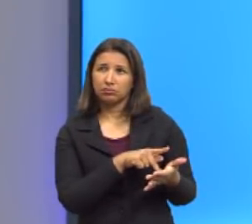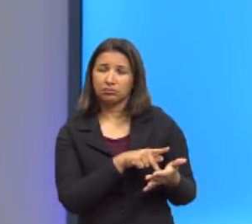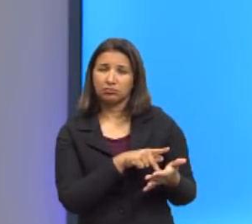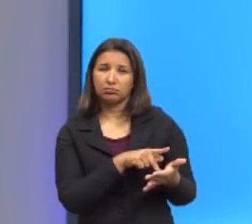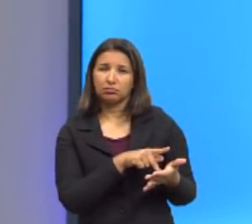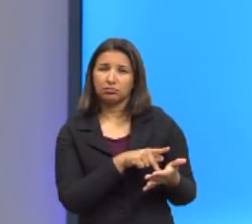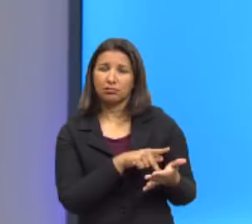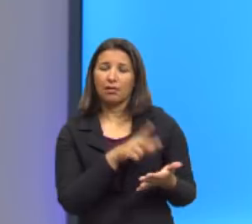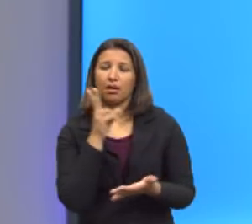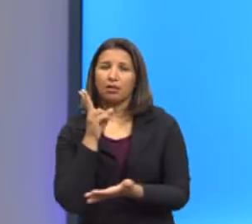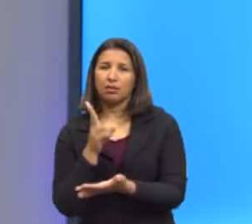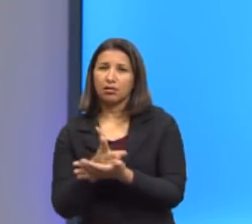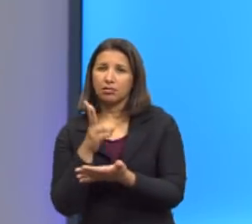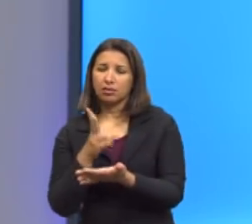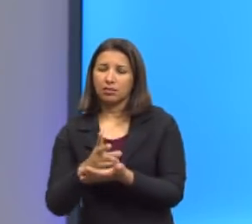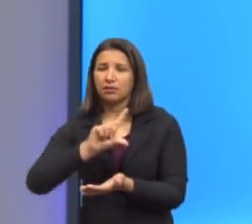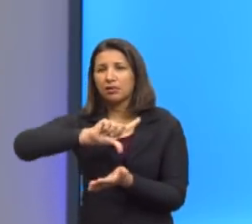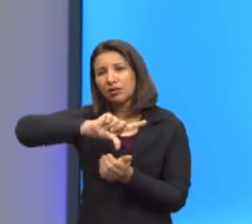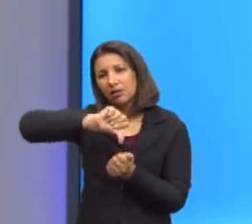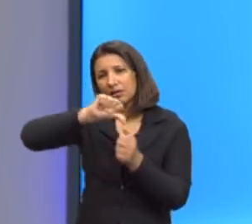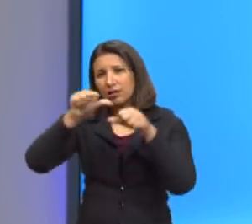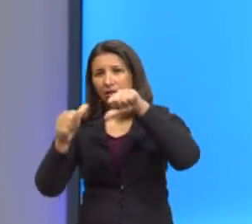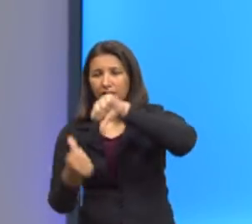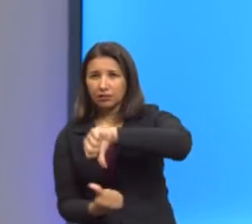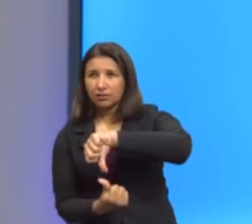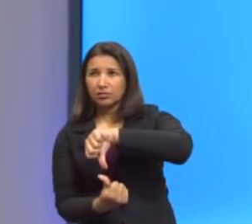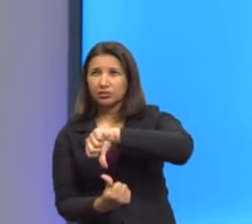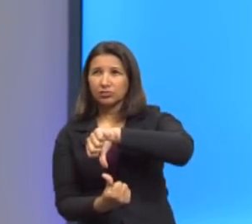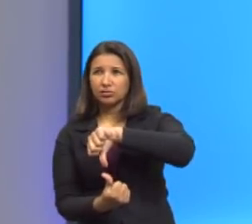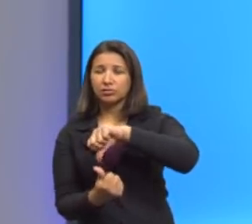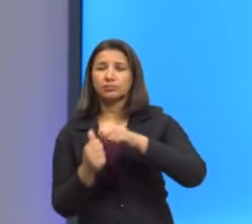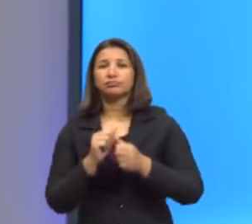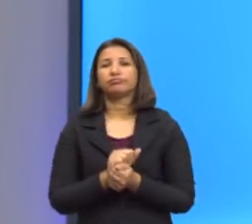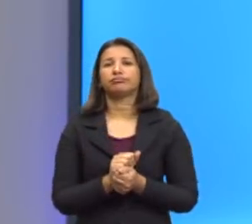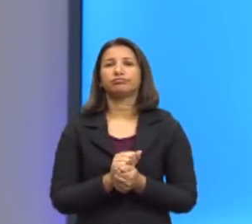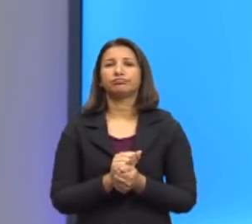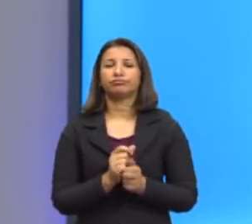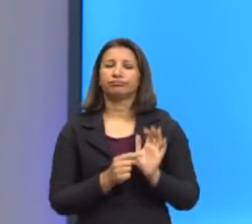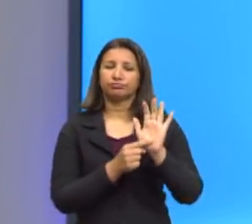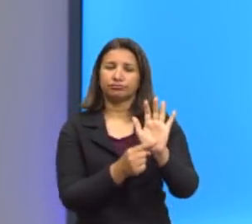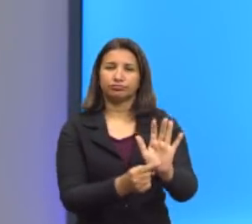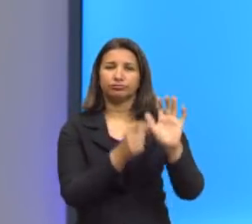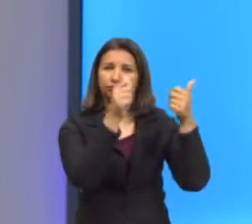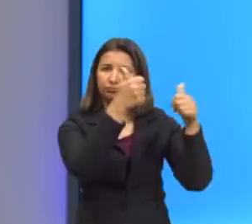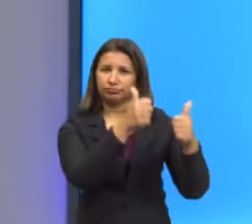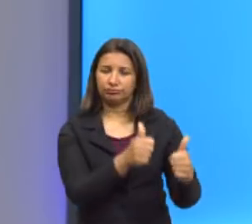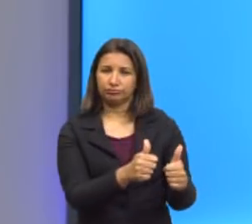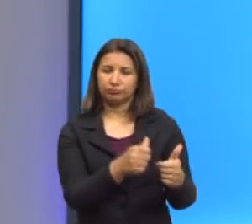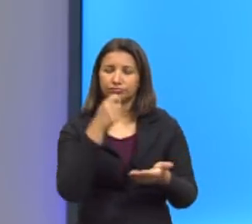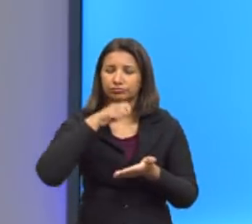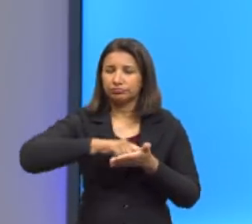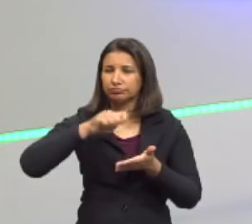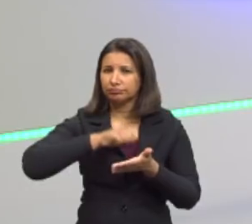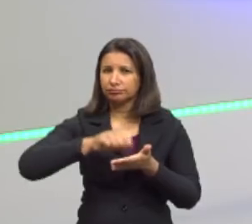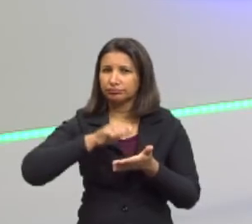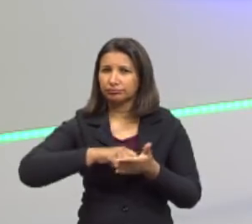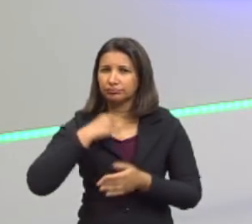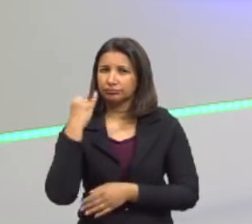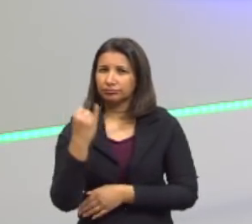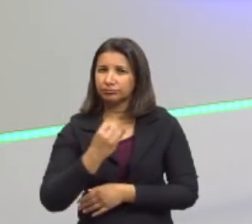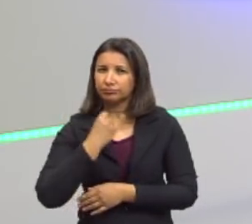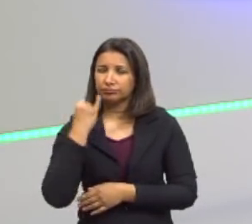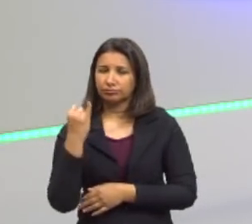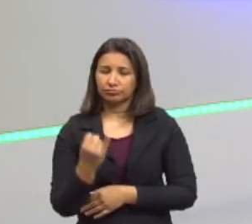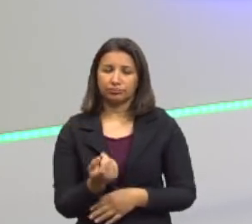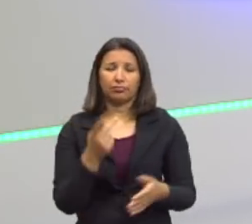Ela sempre vai ser invertida. Pode ver, está de cabeça para baixo, está de cabeça para baixo e está de cabeça para baixo. Anota isso. Imagem real sempre pode